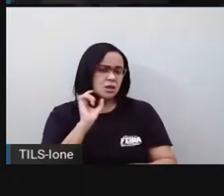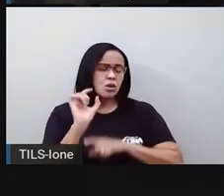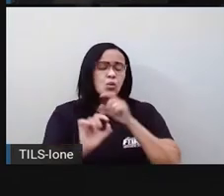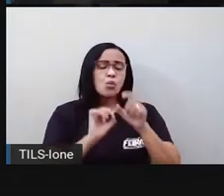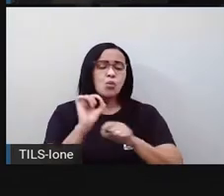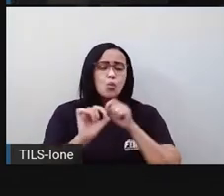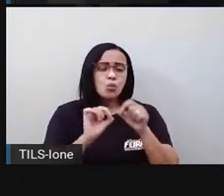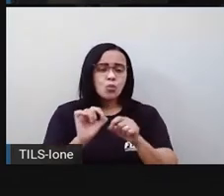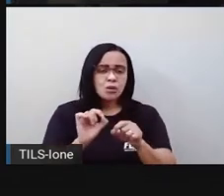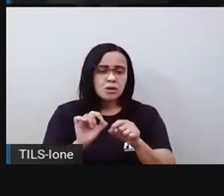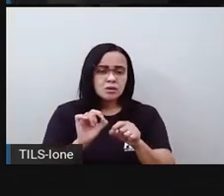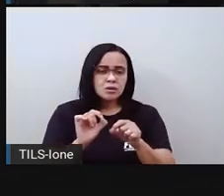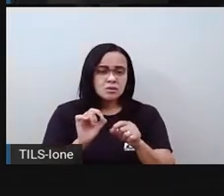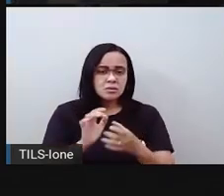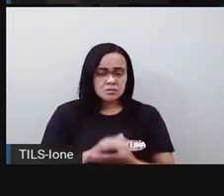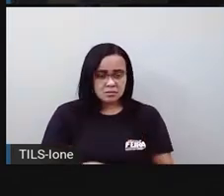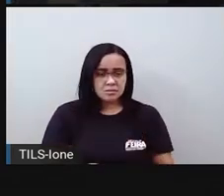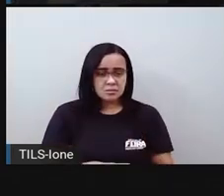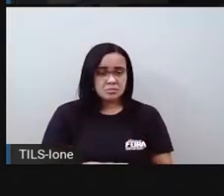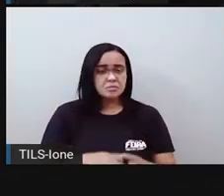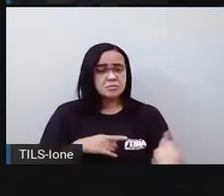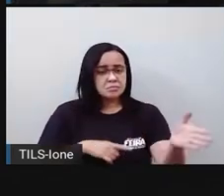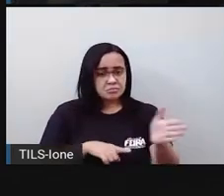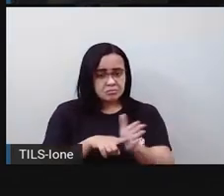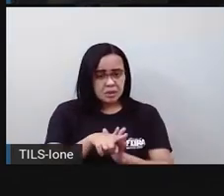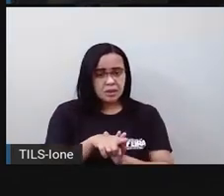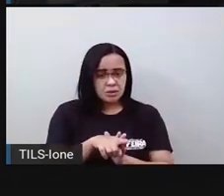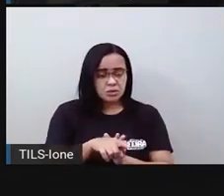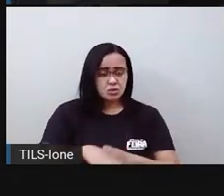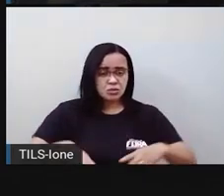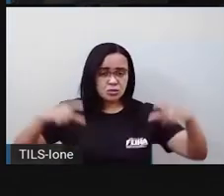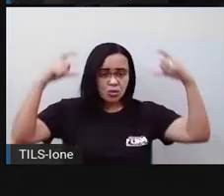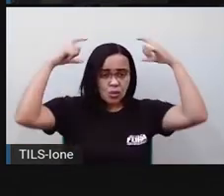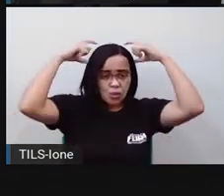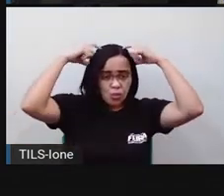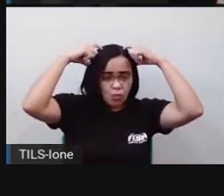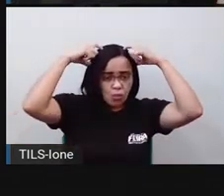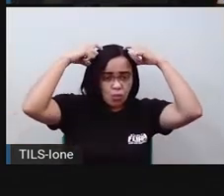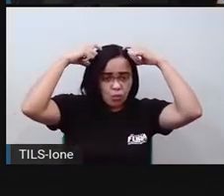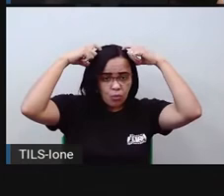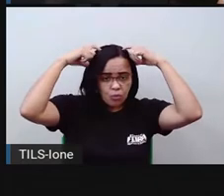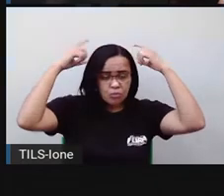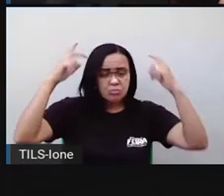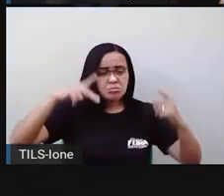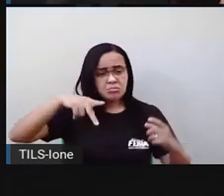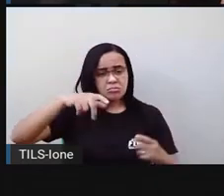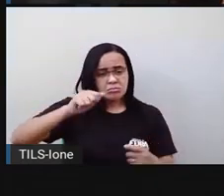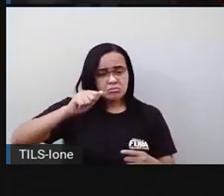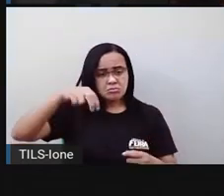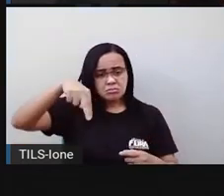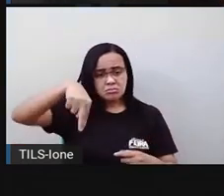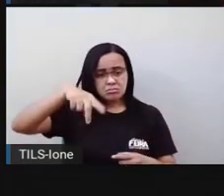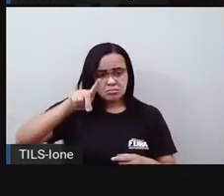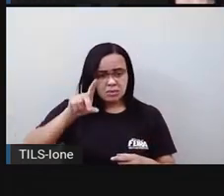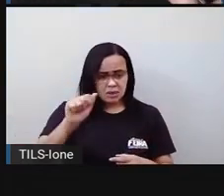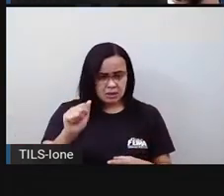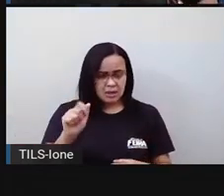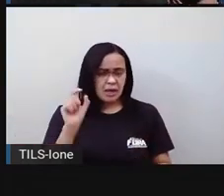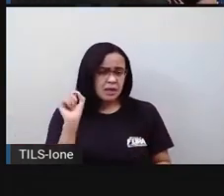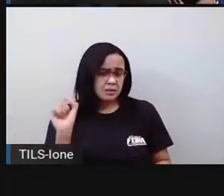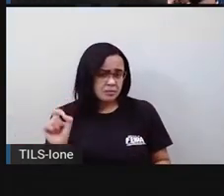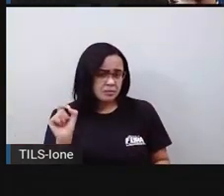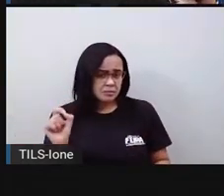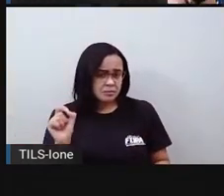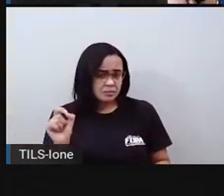Será que foi o panda, o urso panda? Será que foi ele? Vamos ver, a